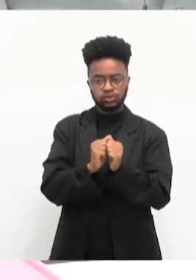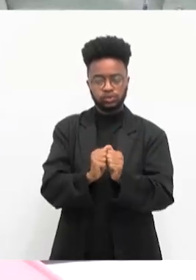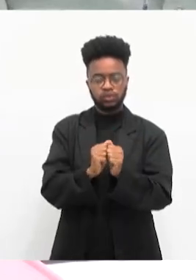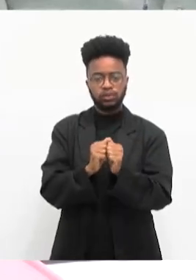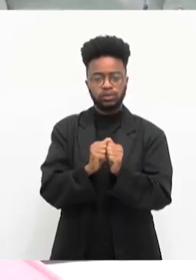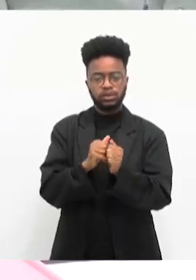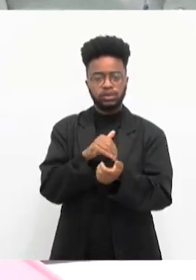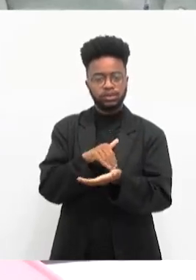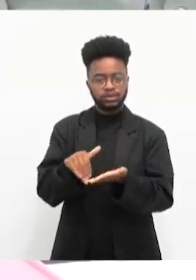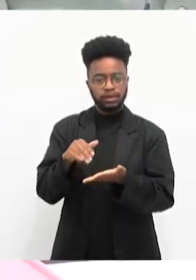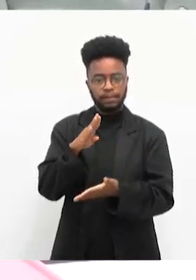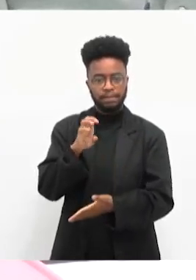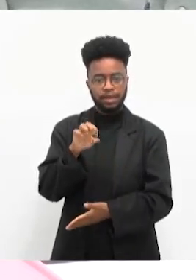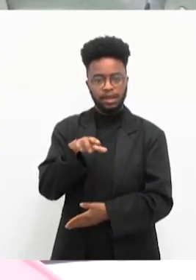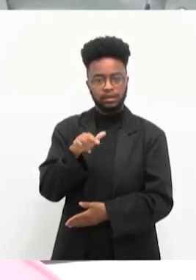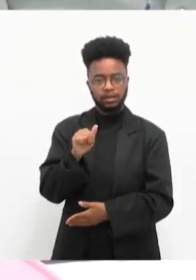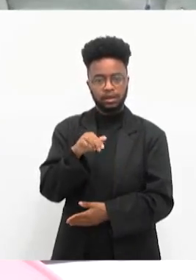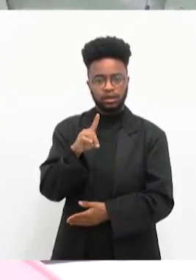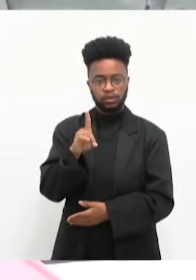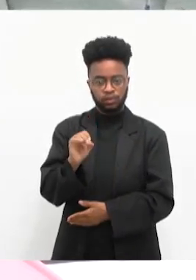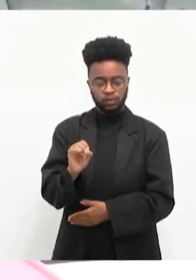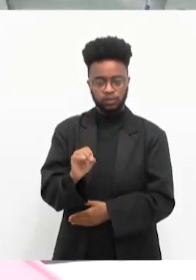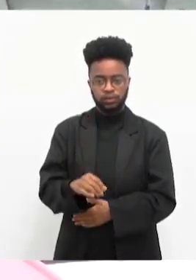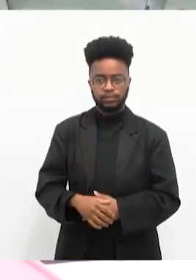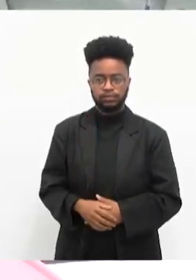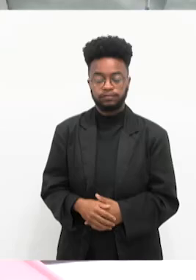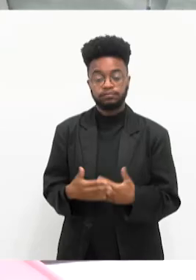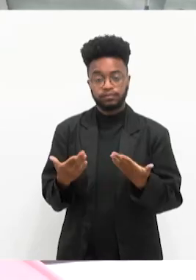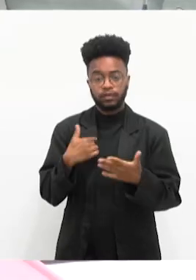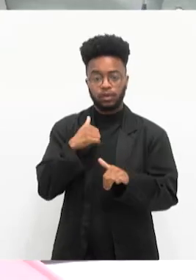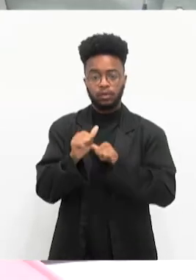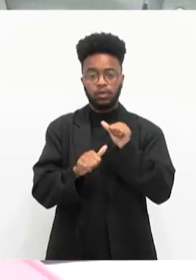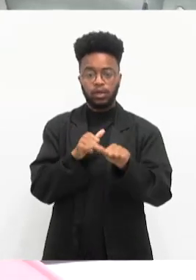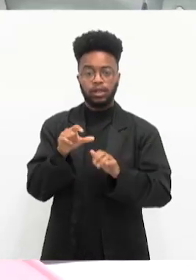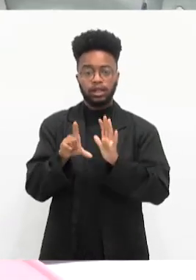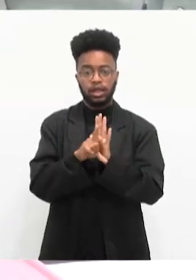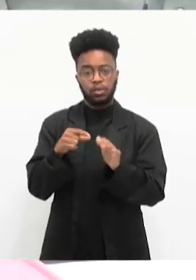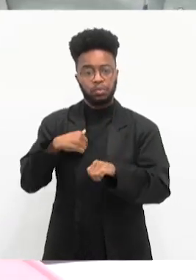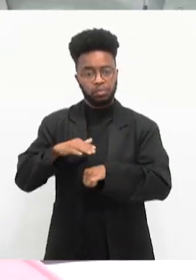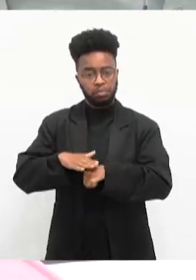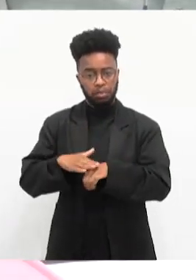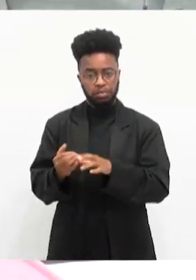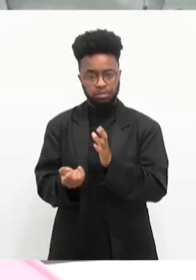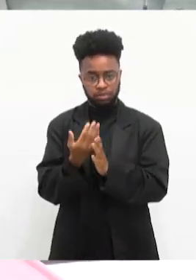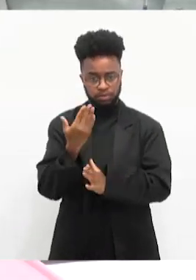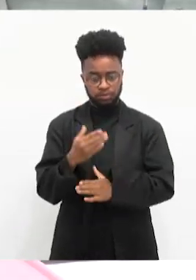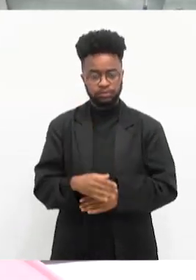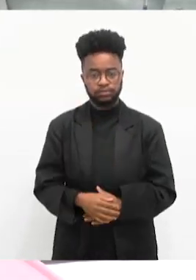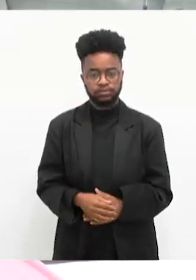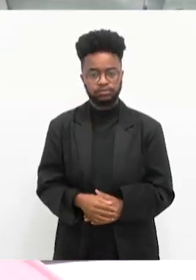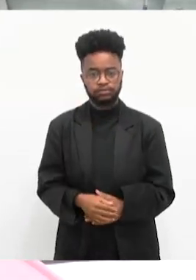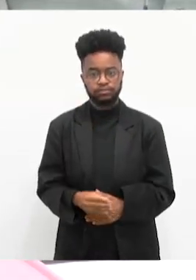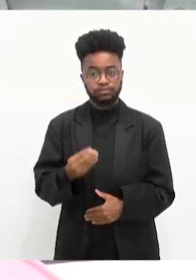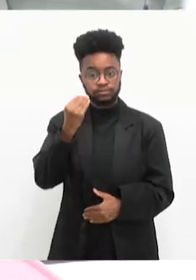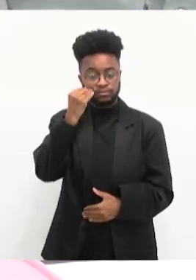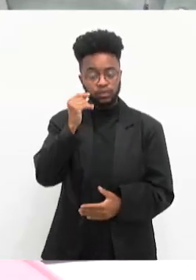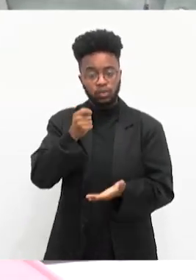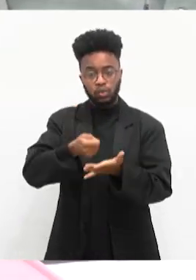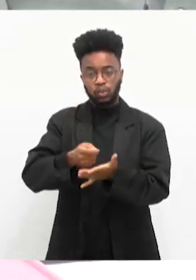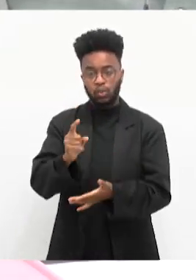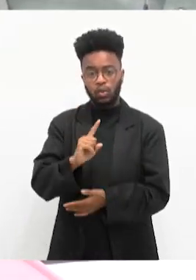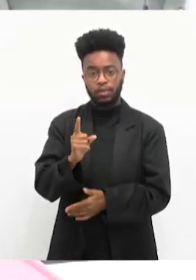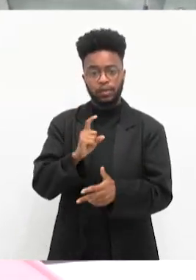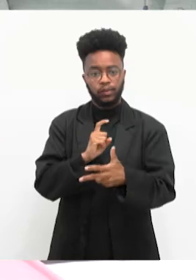o secretário Bernardo Rossi. No fundo, eu estou alterando uma lei que eu mesmo fiz para não obrigar